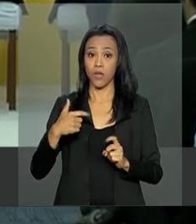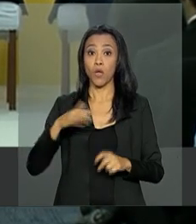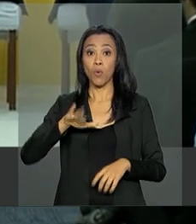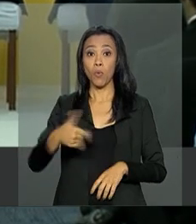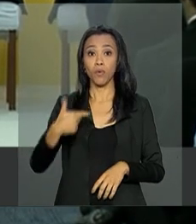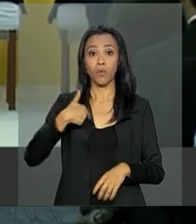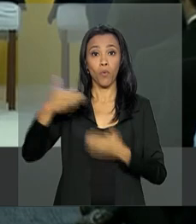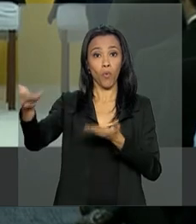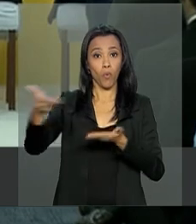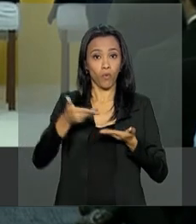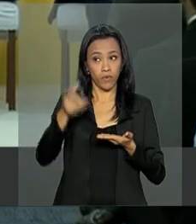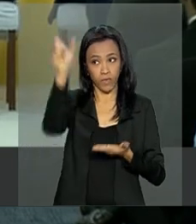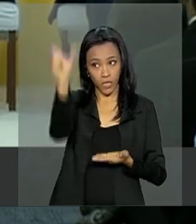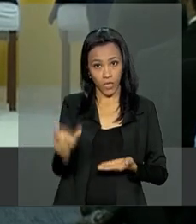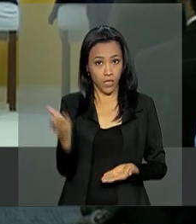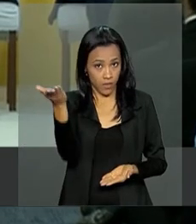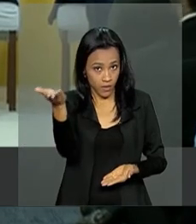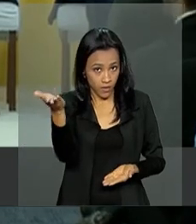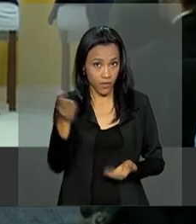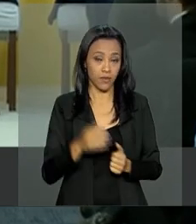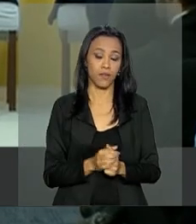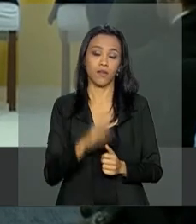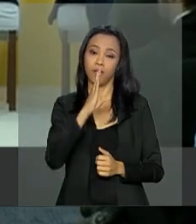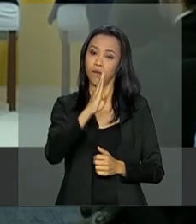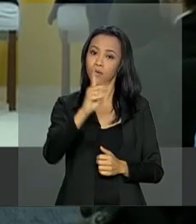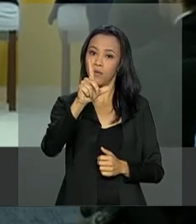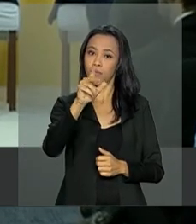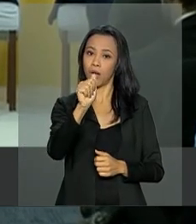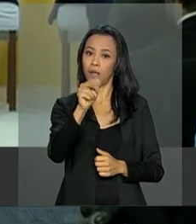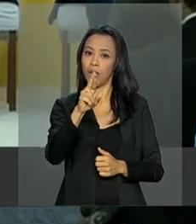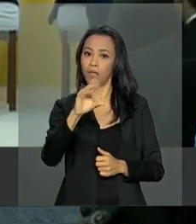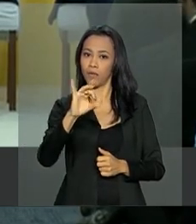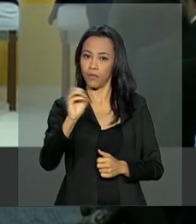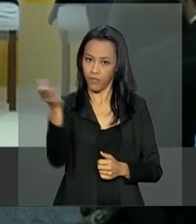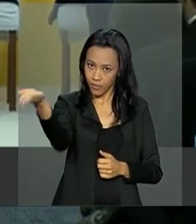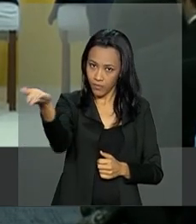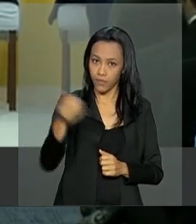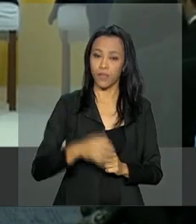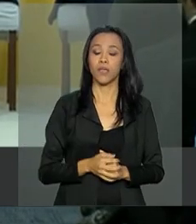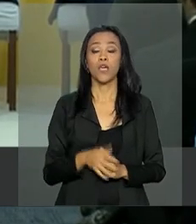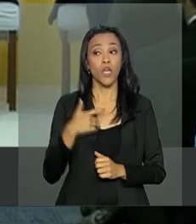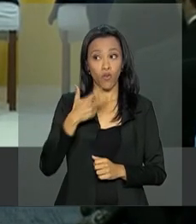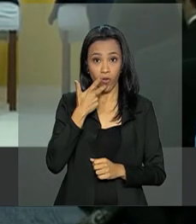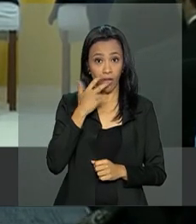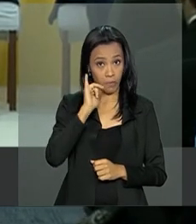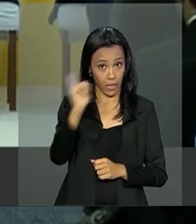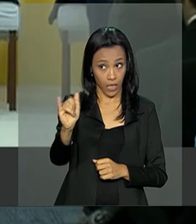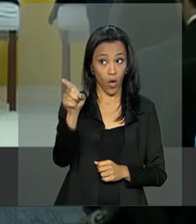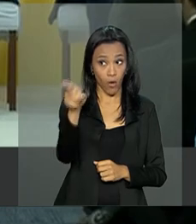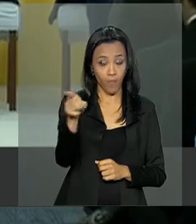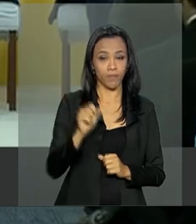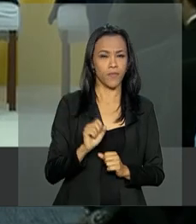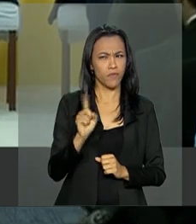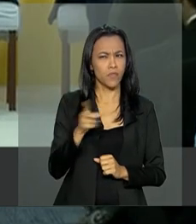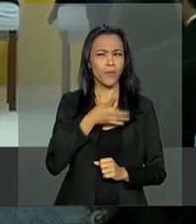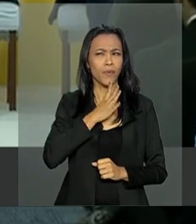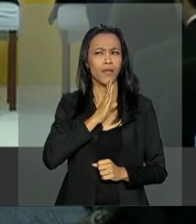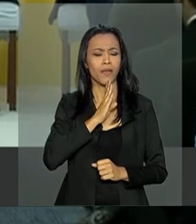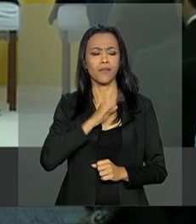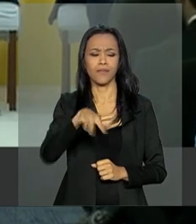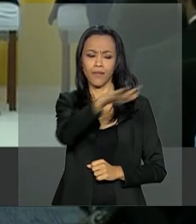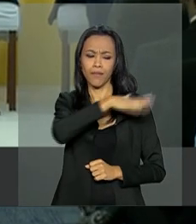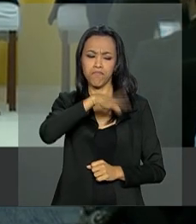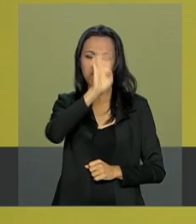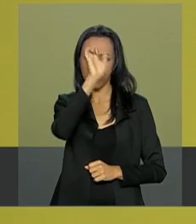chamei, indicado que foi, como ele disse, eu disse: o Blairo, você conhece a área